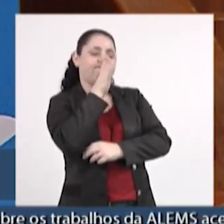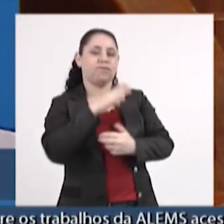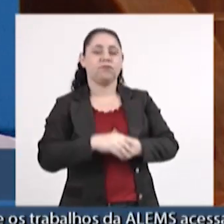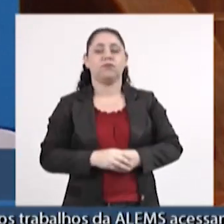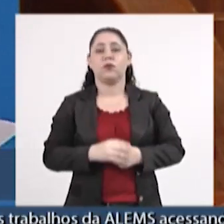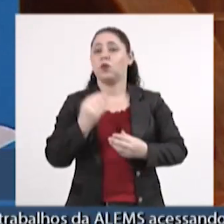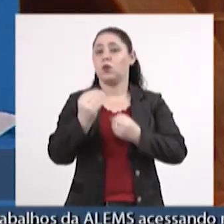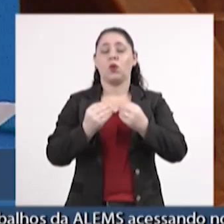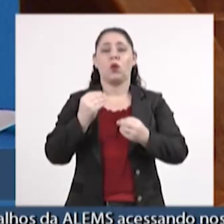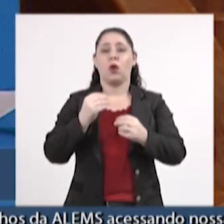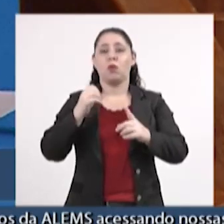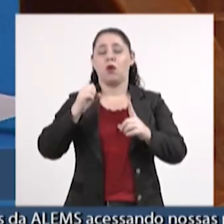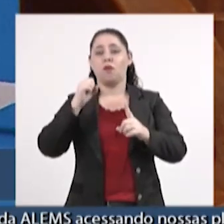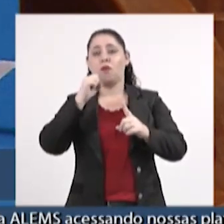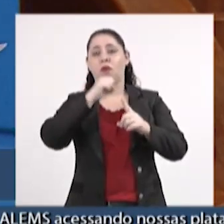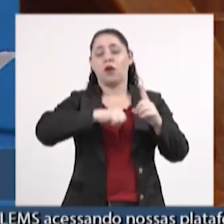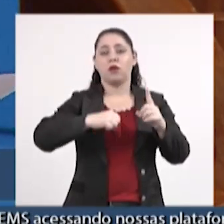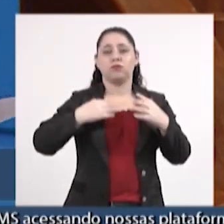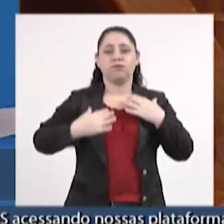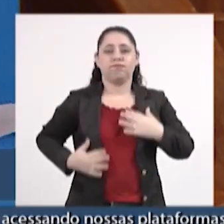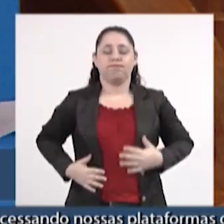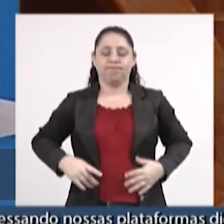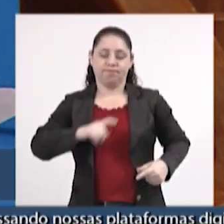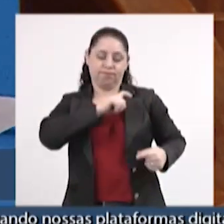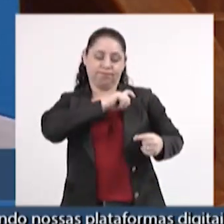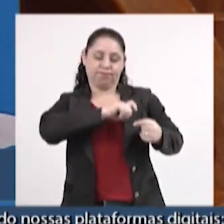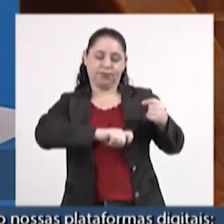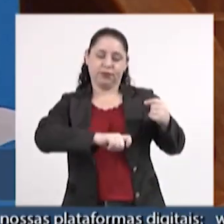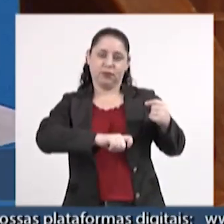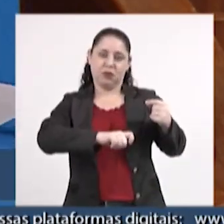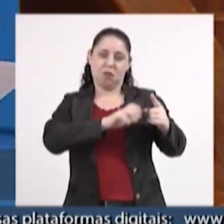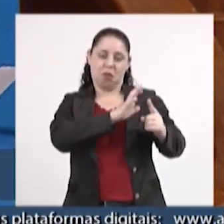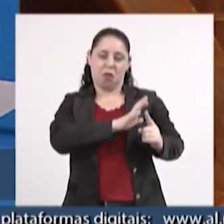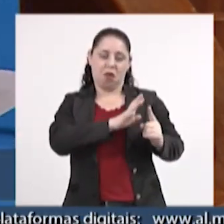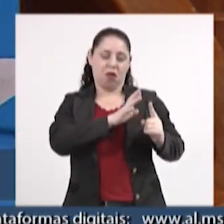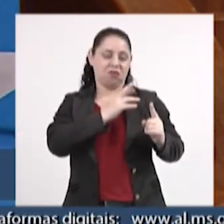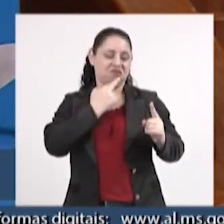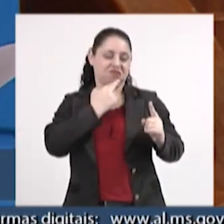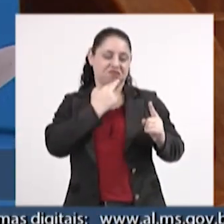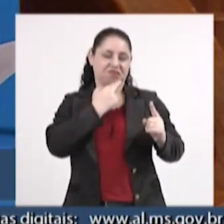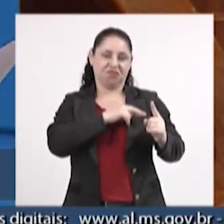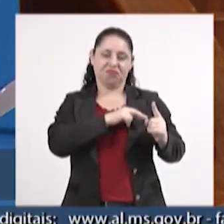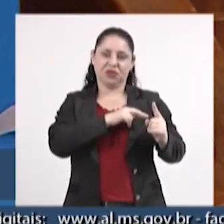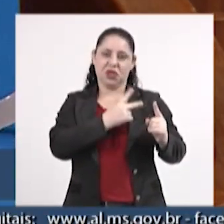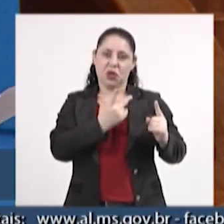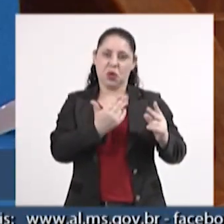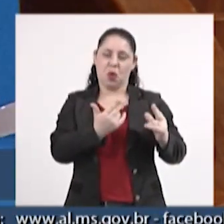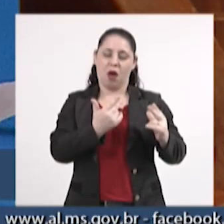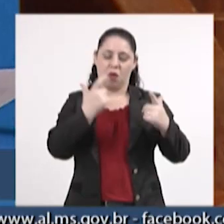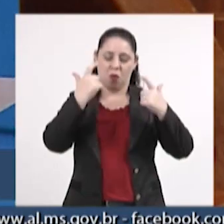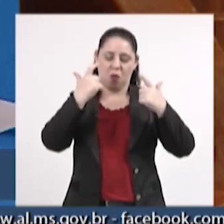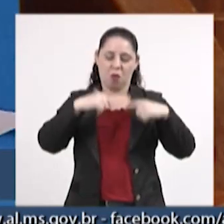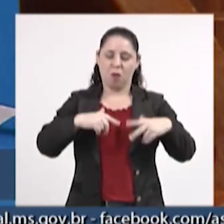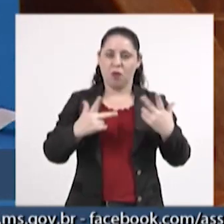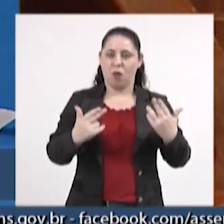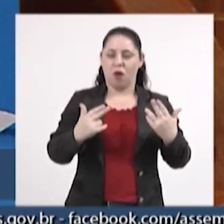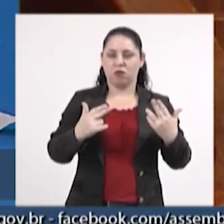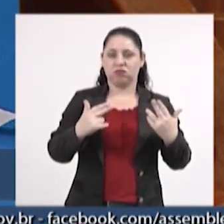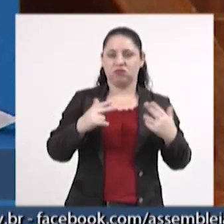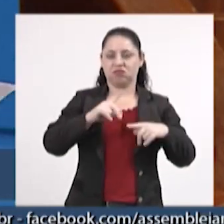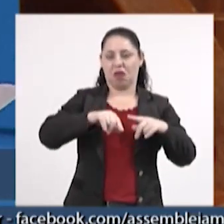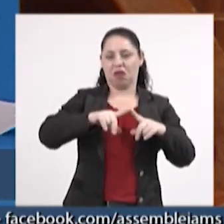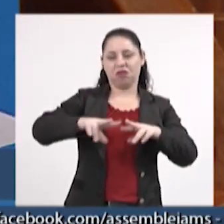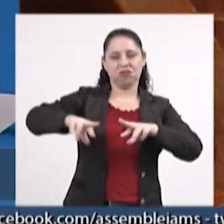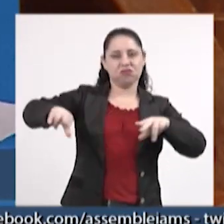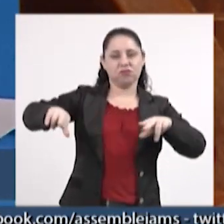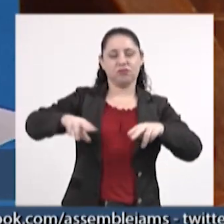de violências físicas, sexuais, ameaçadas, depreciações e objetificação de seus corpos. Encerro minha